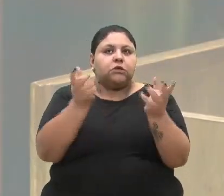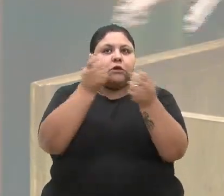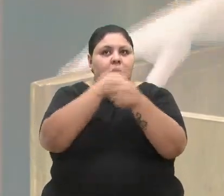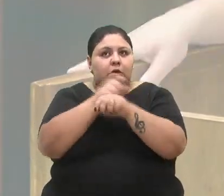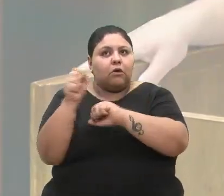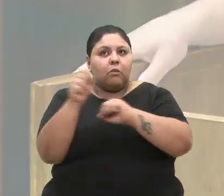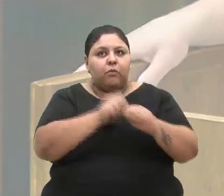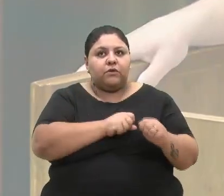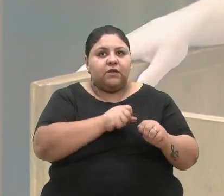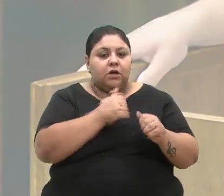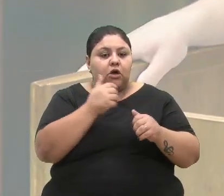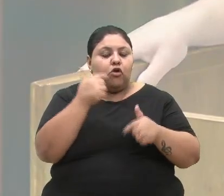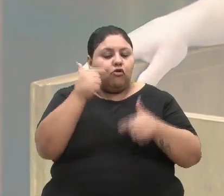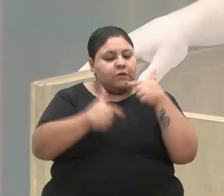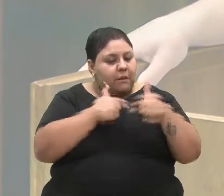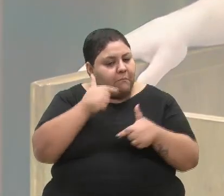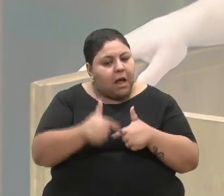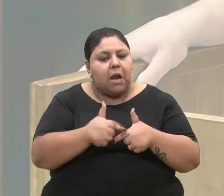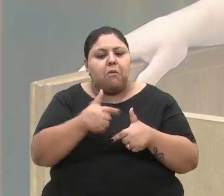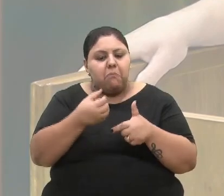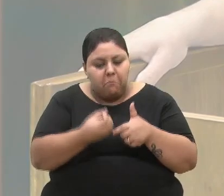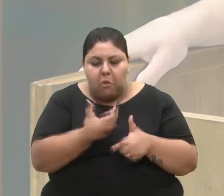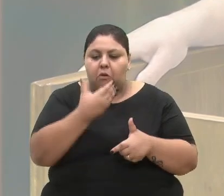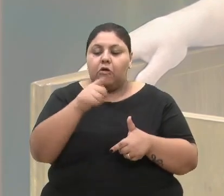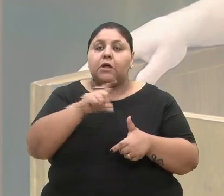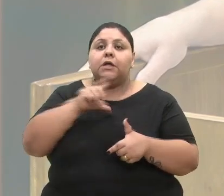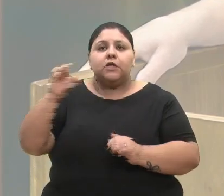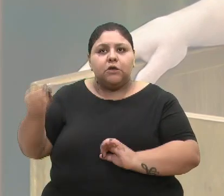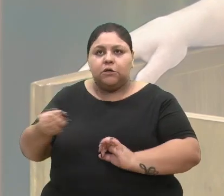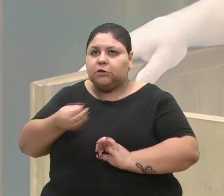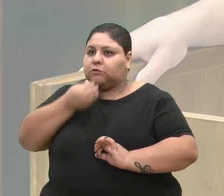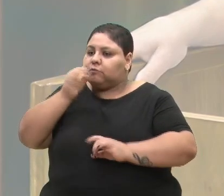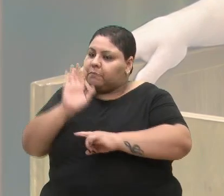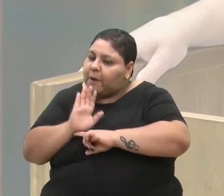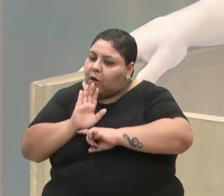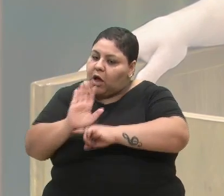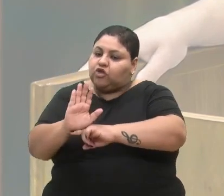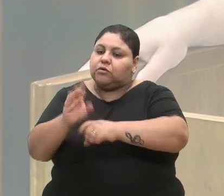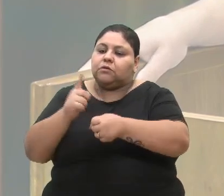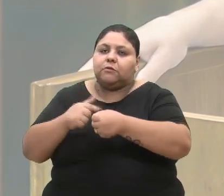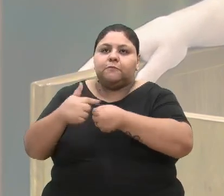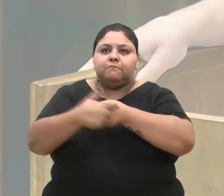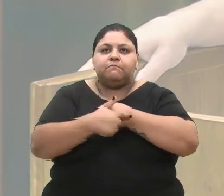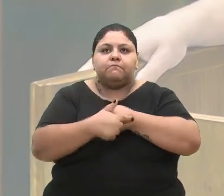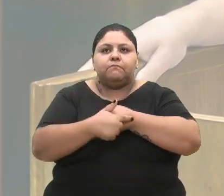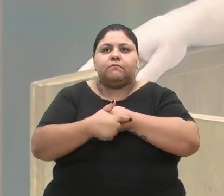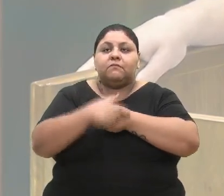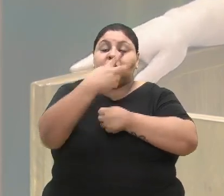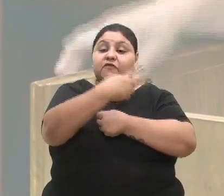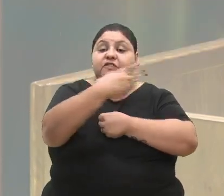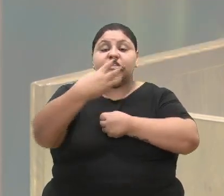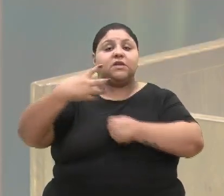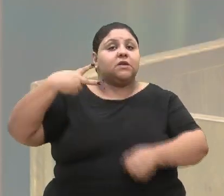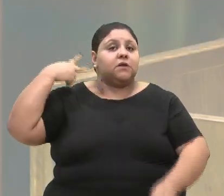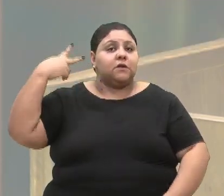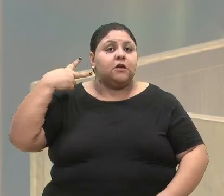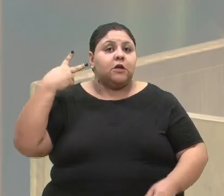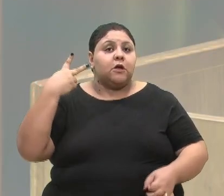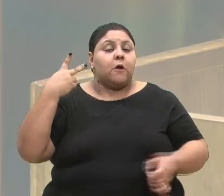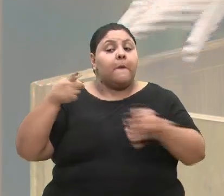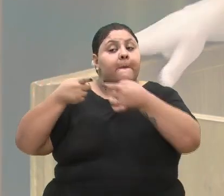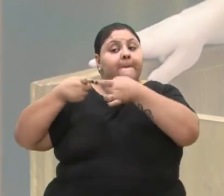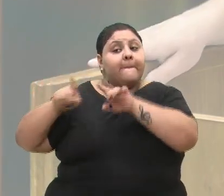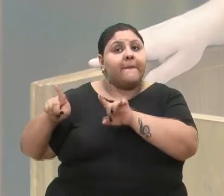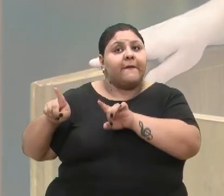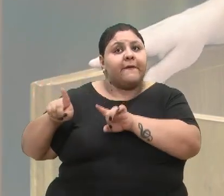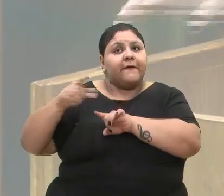poder fazer o seu trabalho bem feito, têm grandes chances de contribuir para a cidade. Eu sempre digo, são 23 vereadores, mas dos 23 vereadores